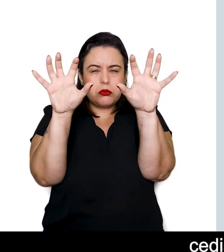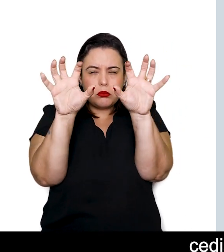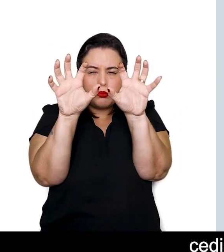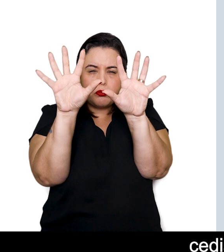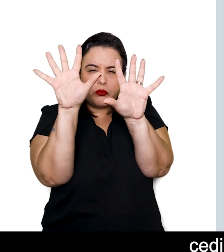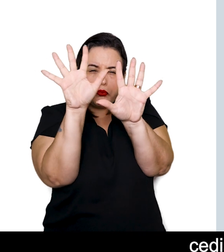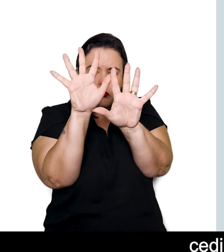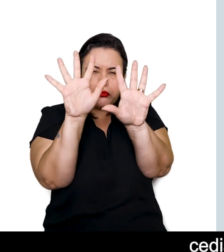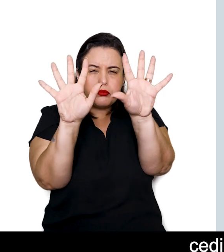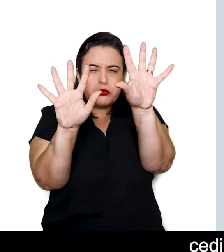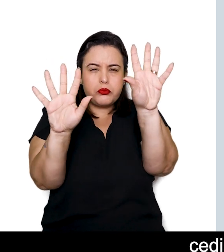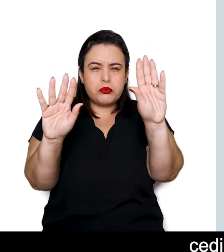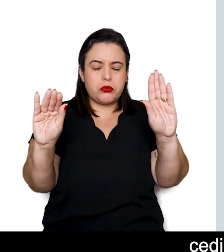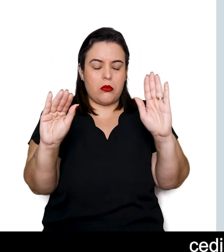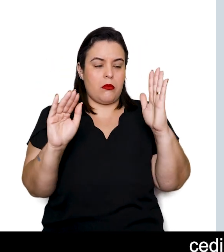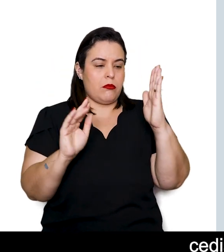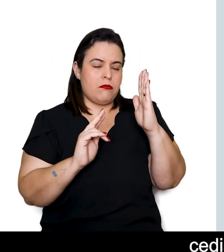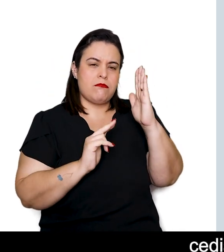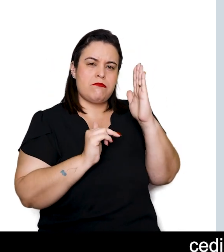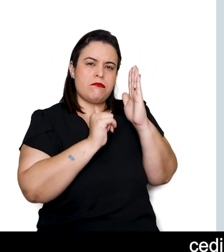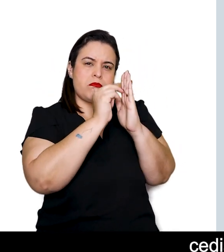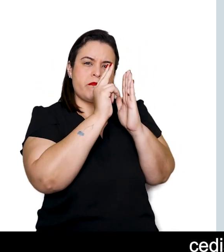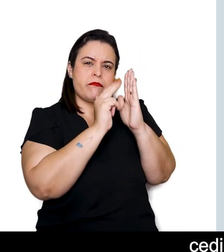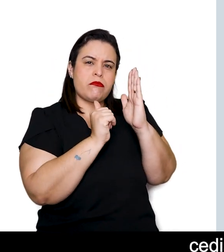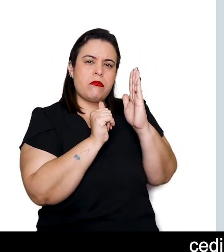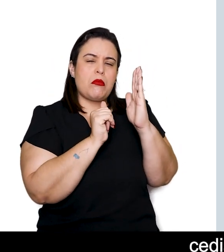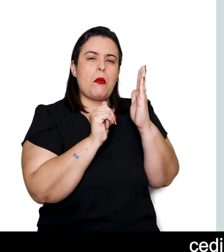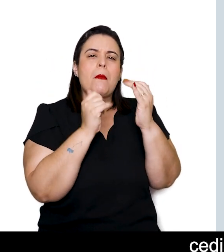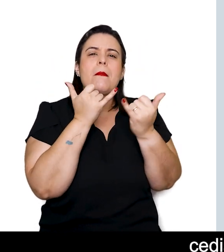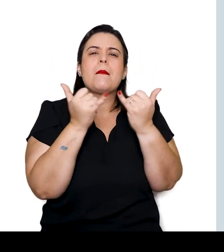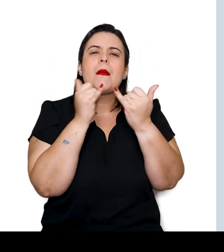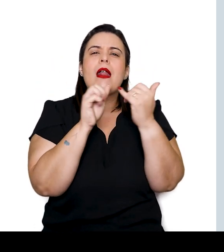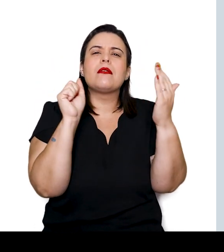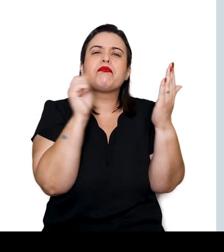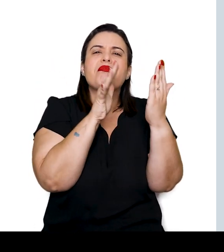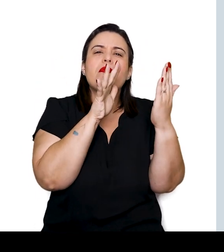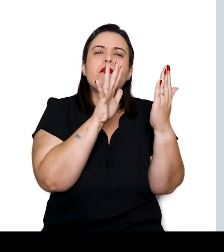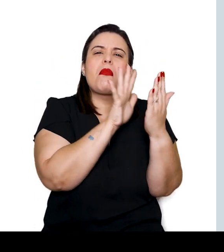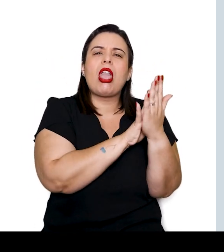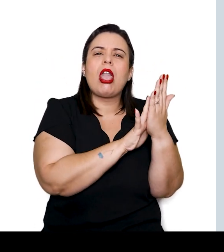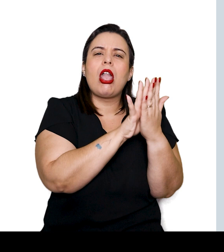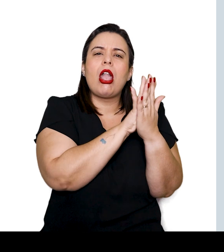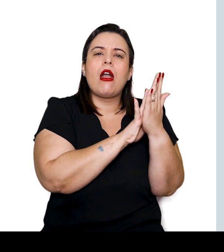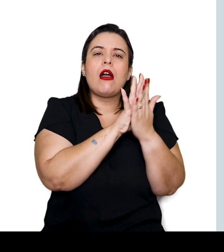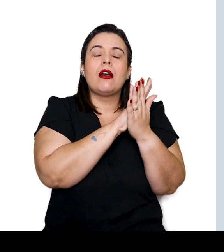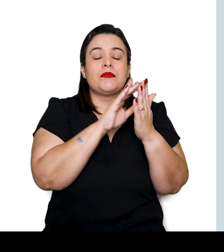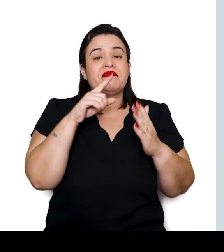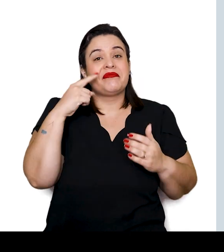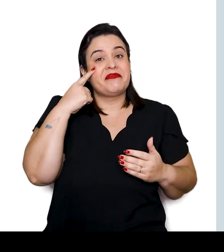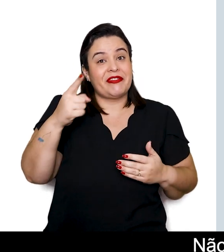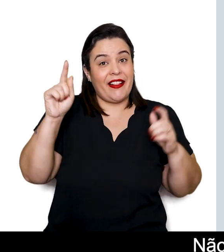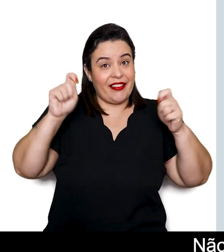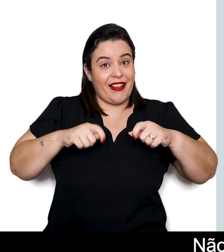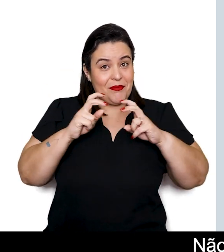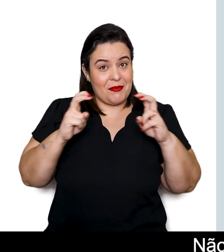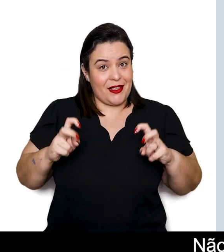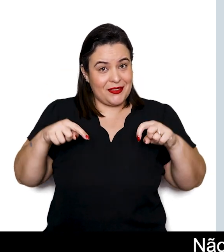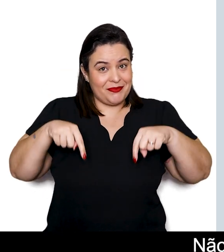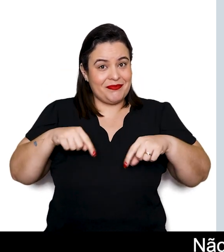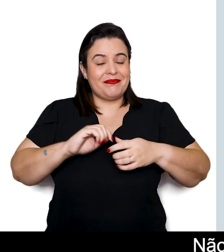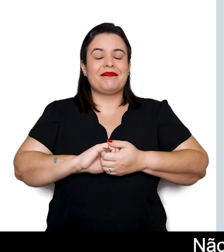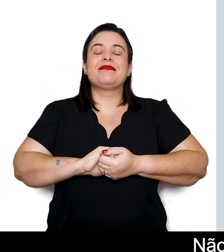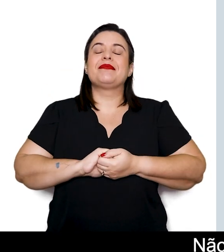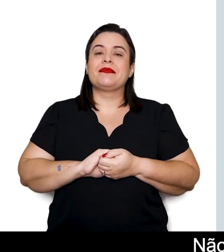imagem cedia lugar aos efeitos das manchas na superfície da tela, como vemos na obra do MASP. Não